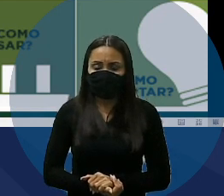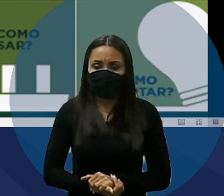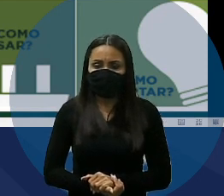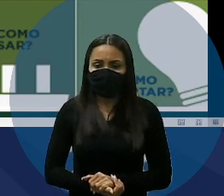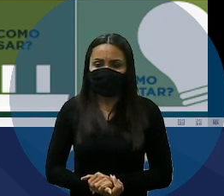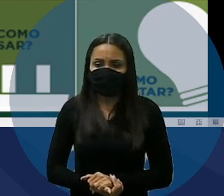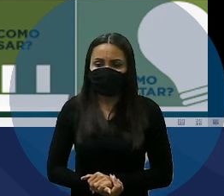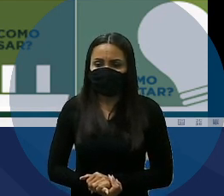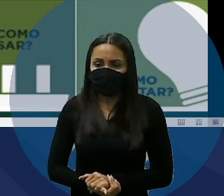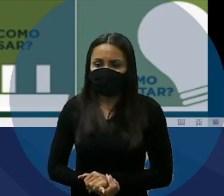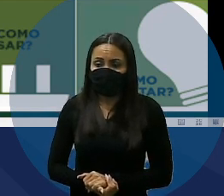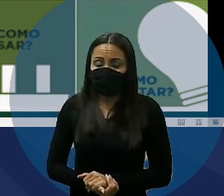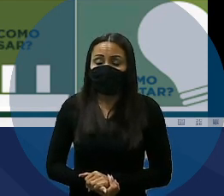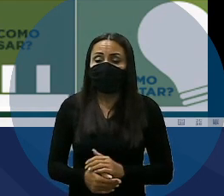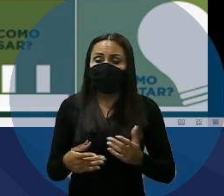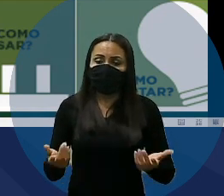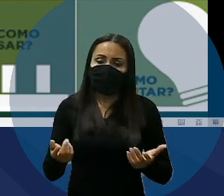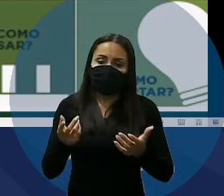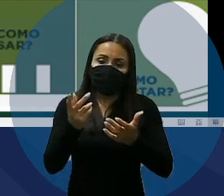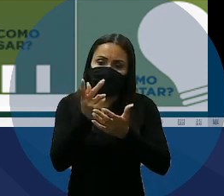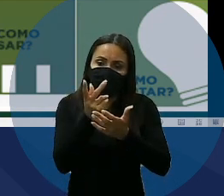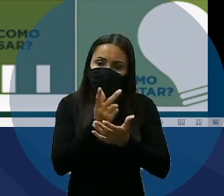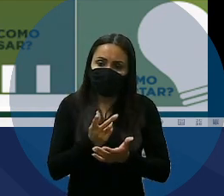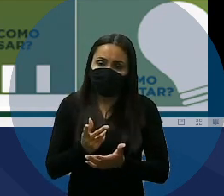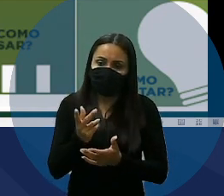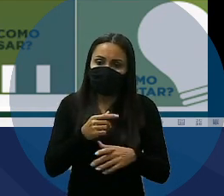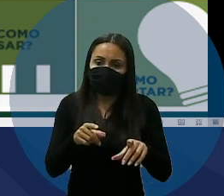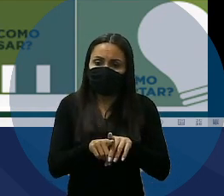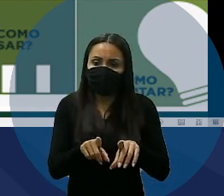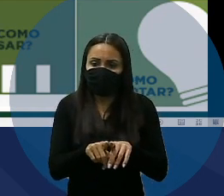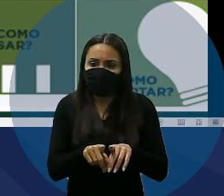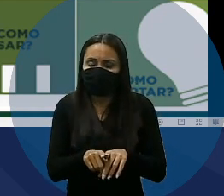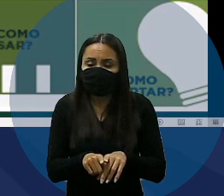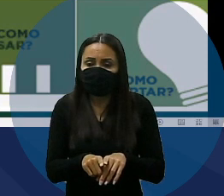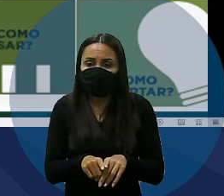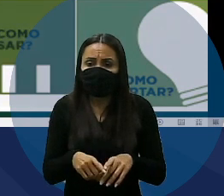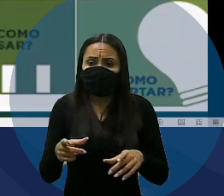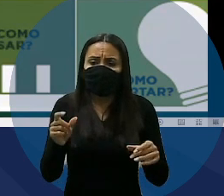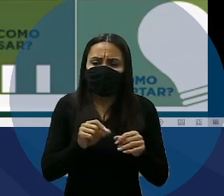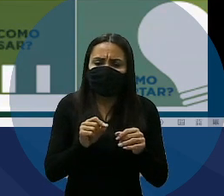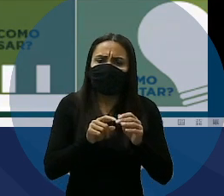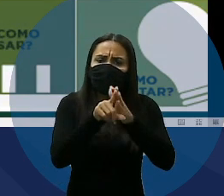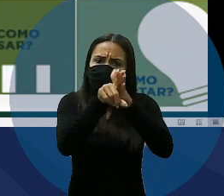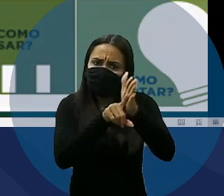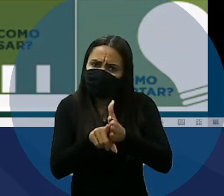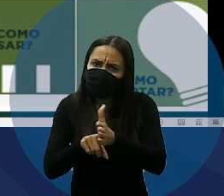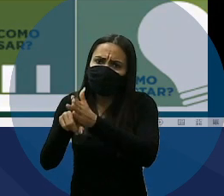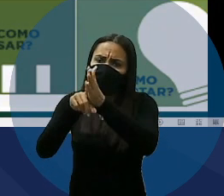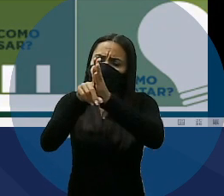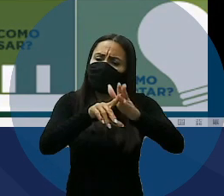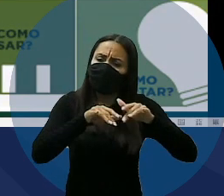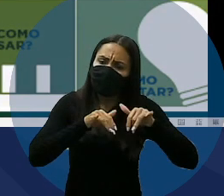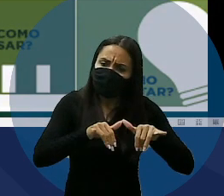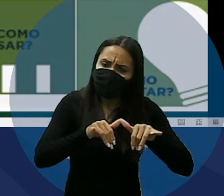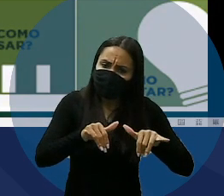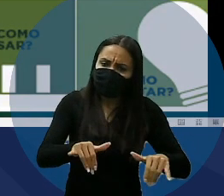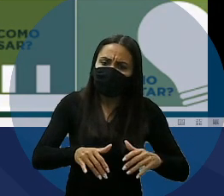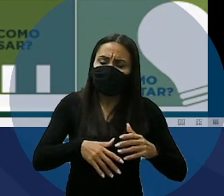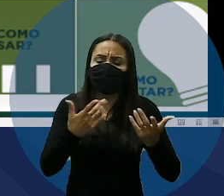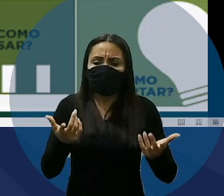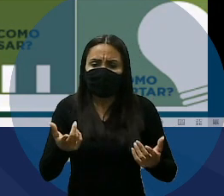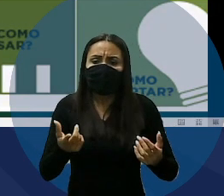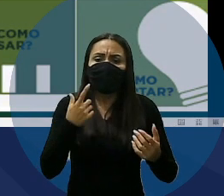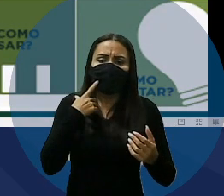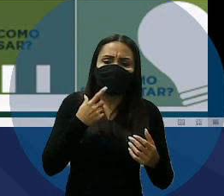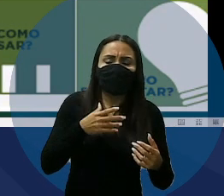Você vai procurar, primeiramente, se é um produto de qualidade, fazer uma pesquisa, para não ter desperdício, de estar comprando